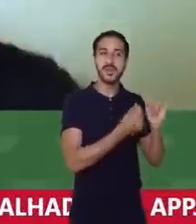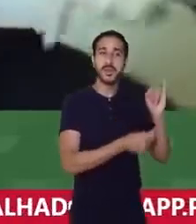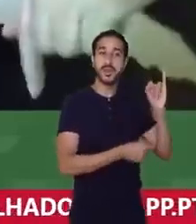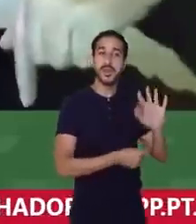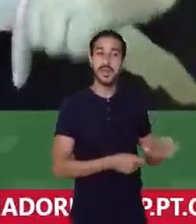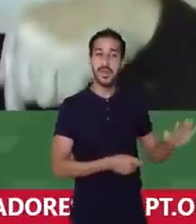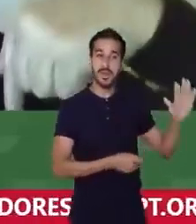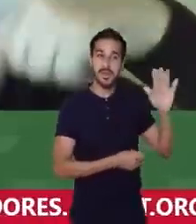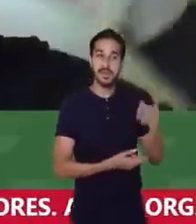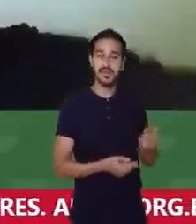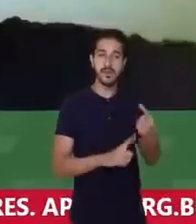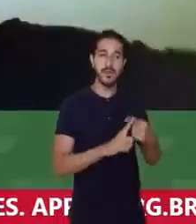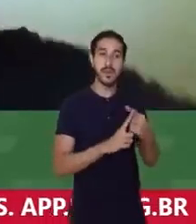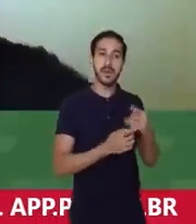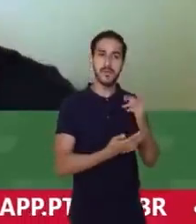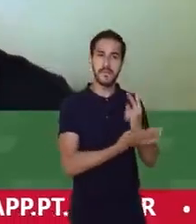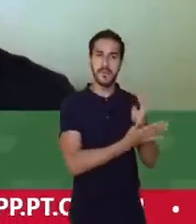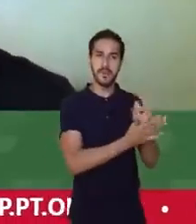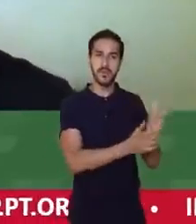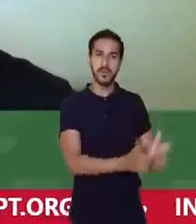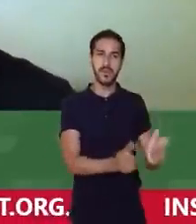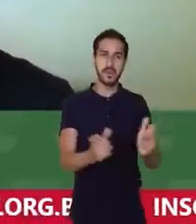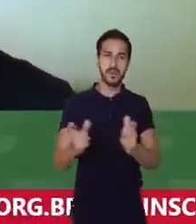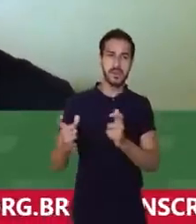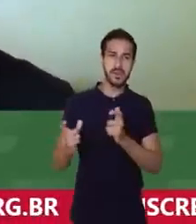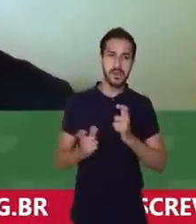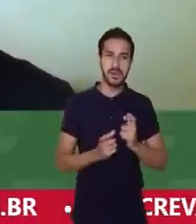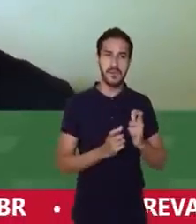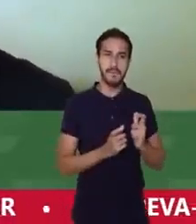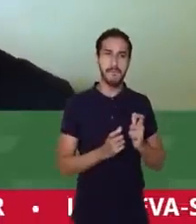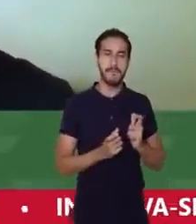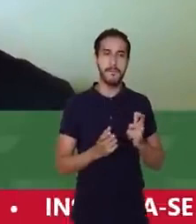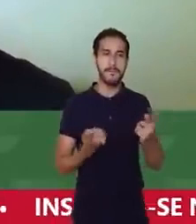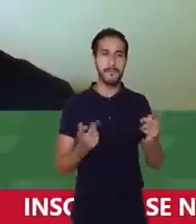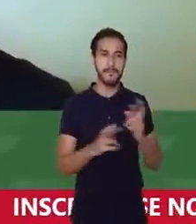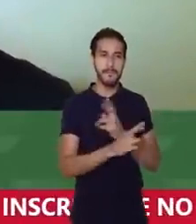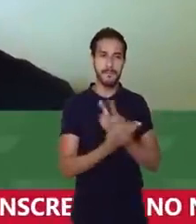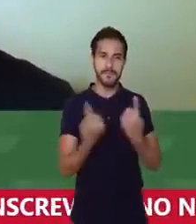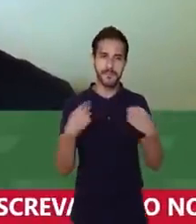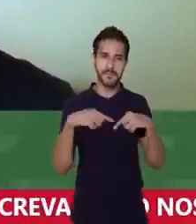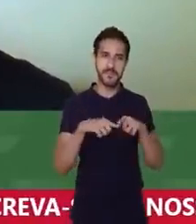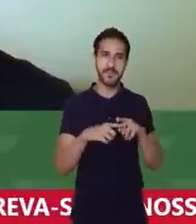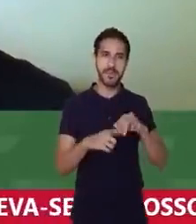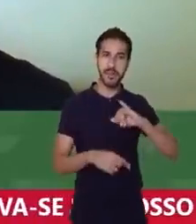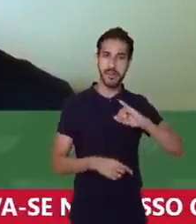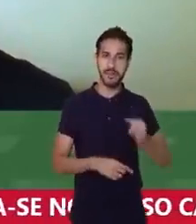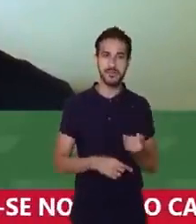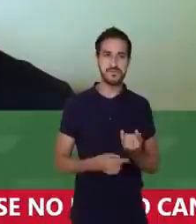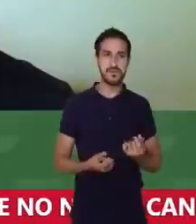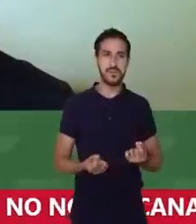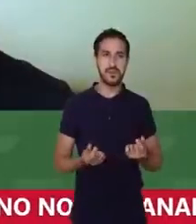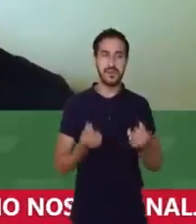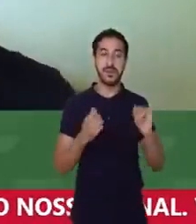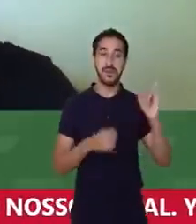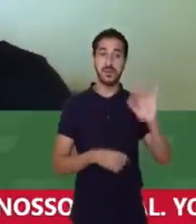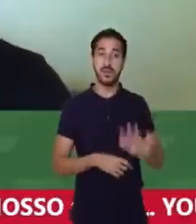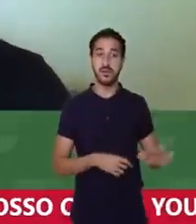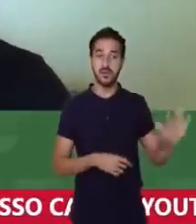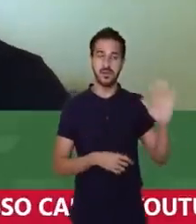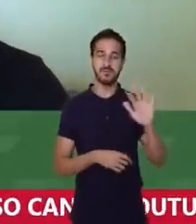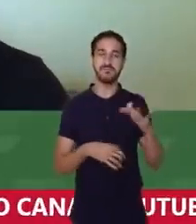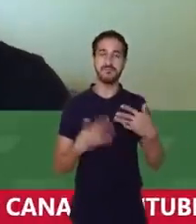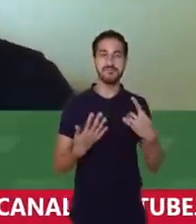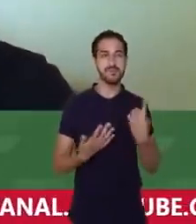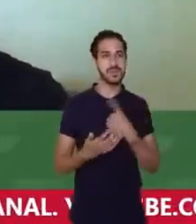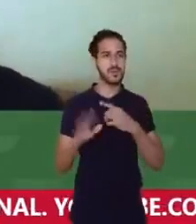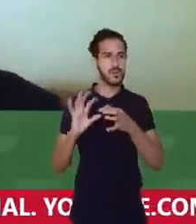internacional. Porque mesmo os locais estão ligados à especulação financeira internacional. Então, nós